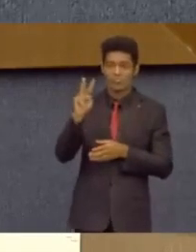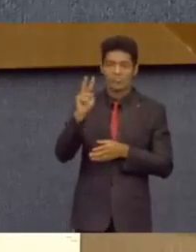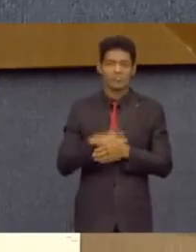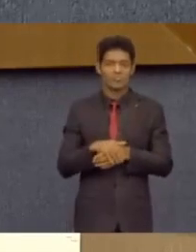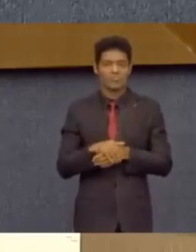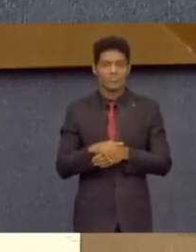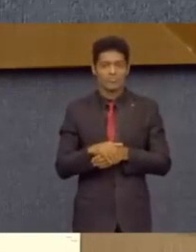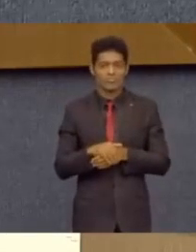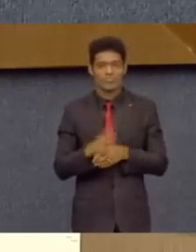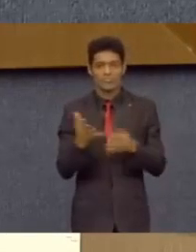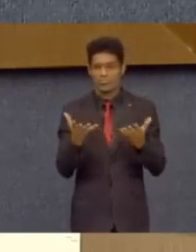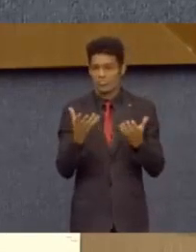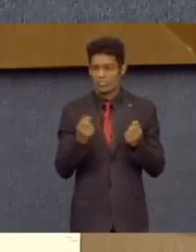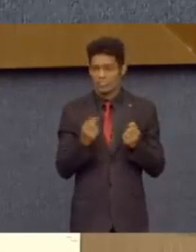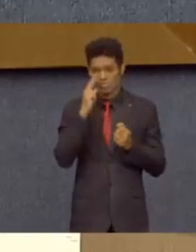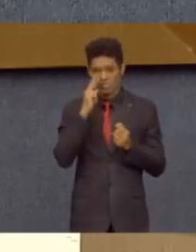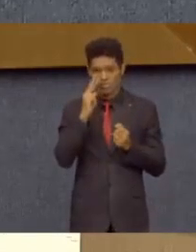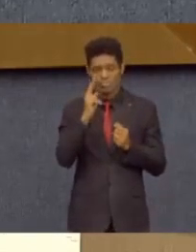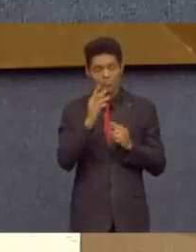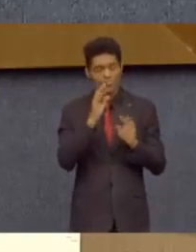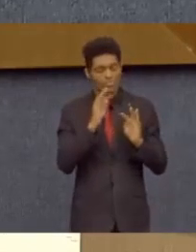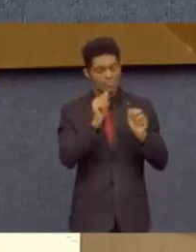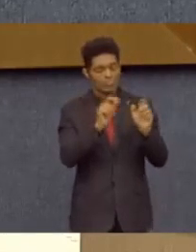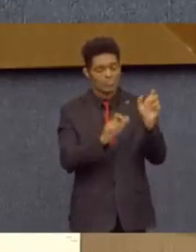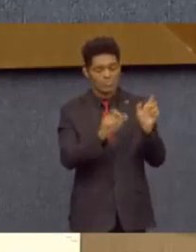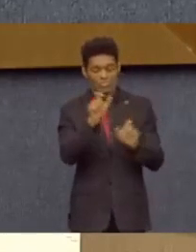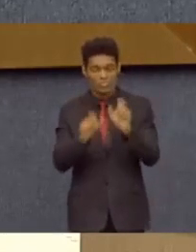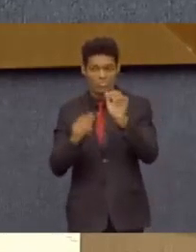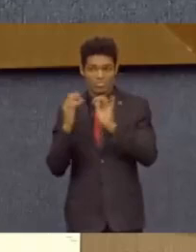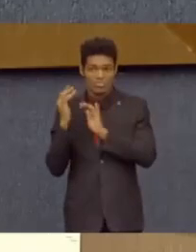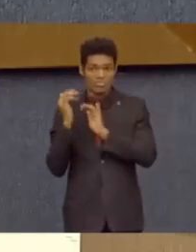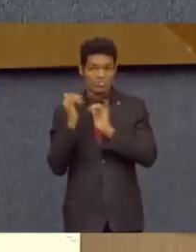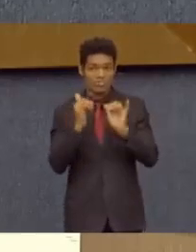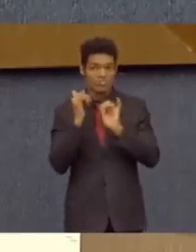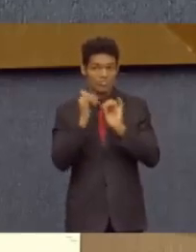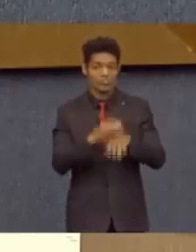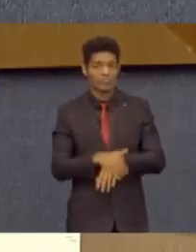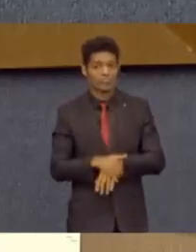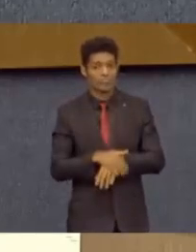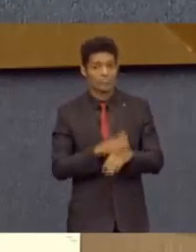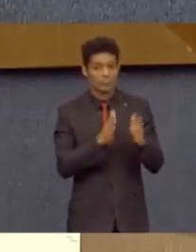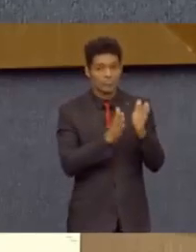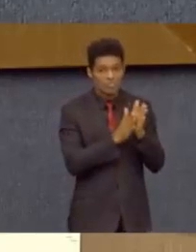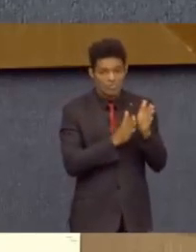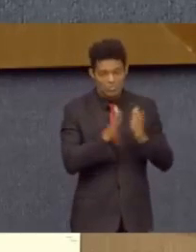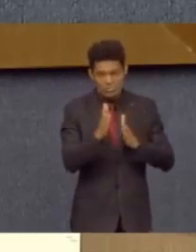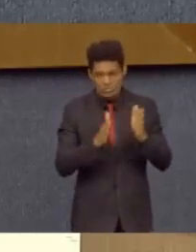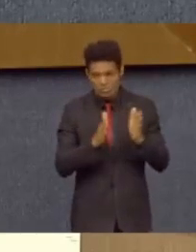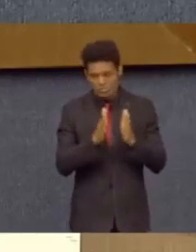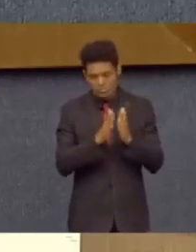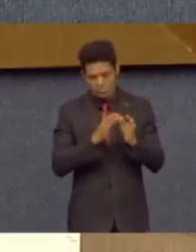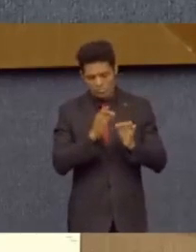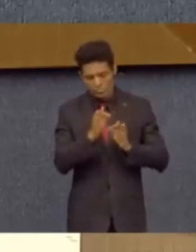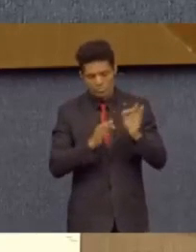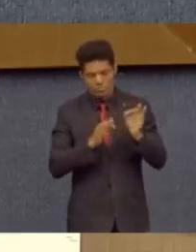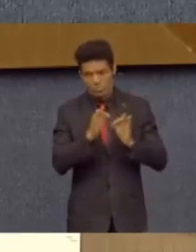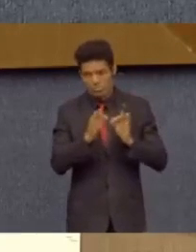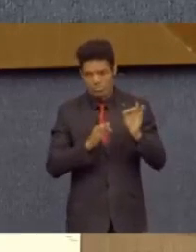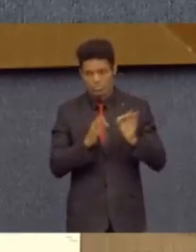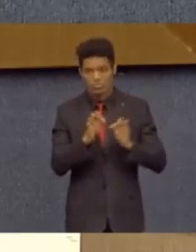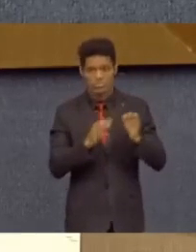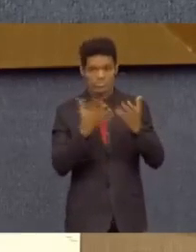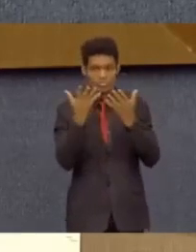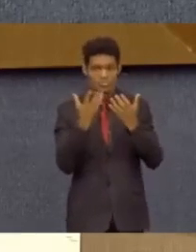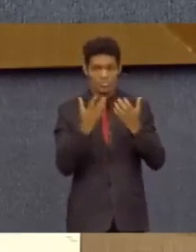discorde de quem o fala. Ainda está em processo de aquisição do terreno que sediará